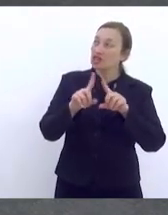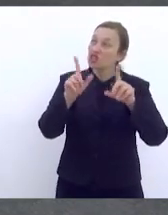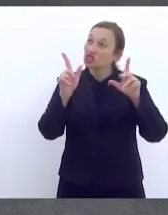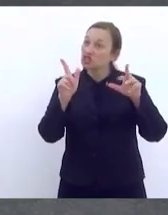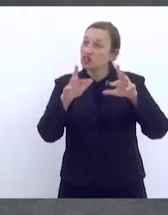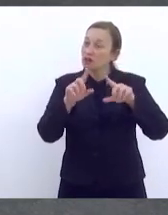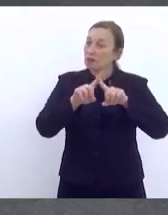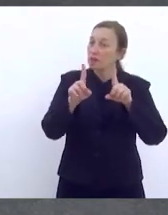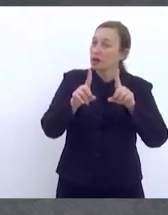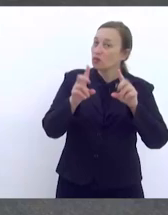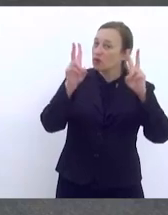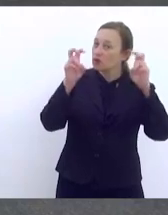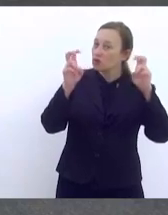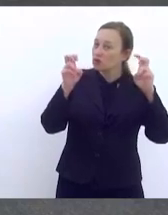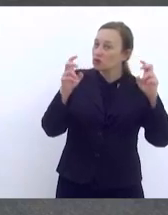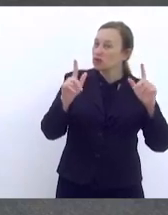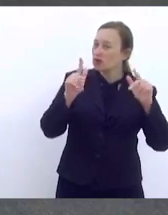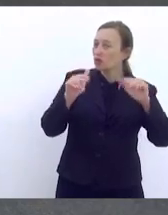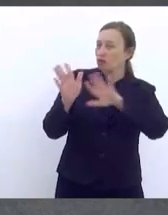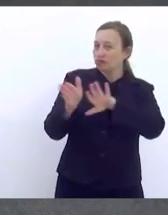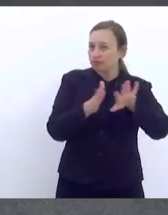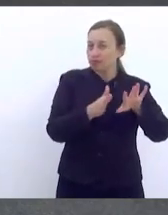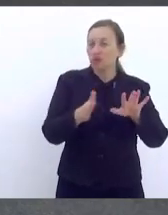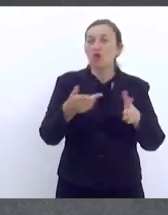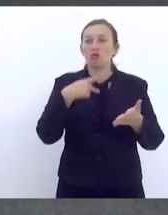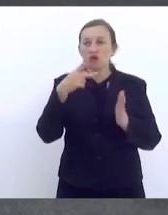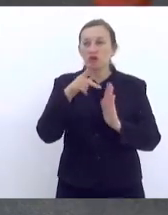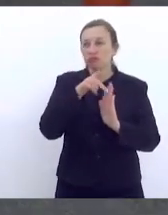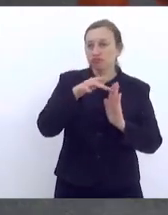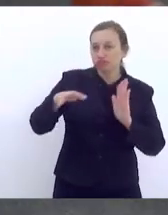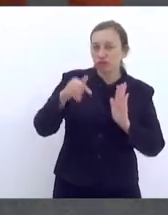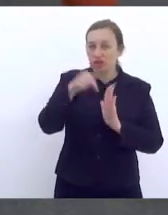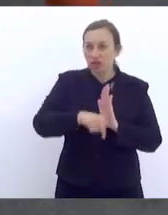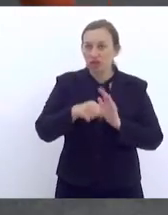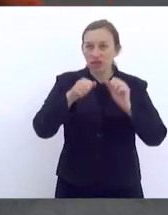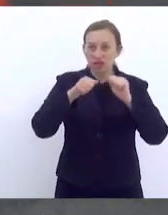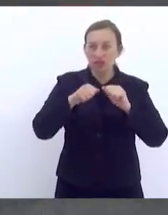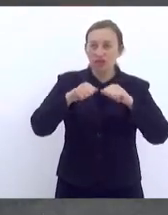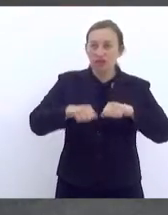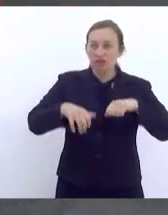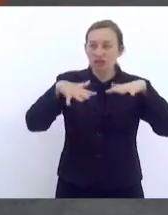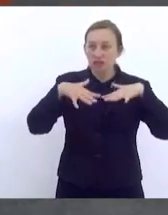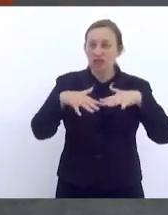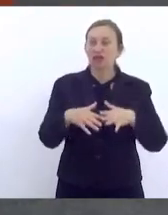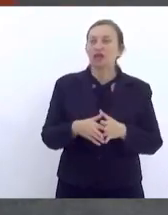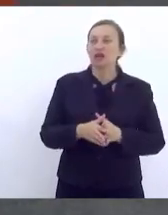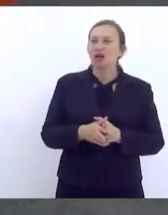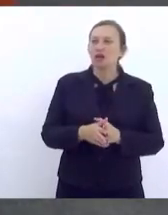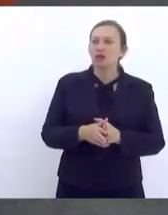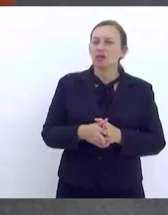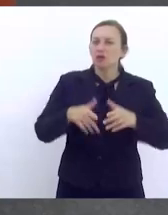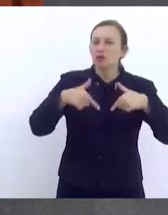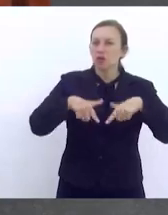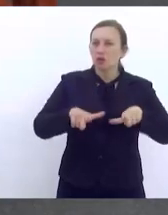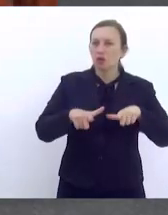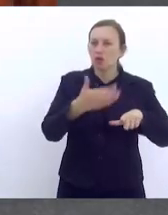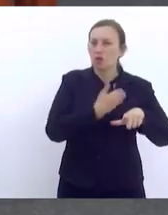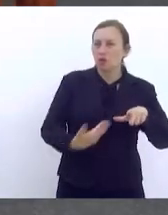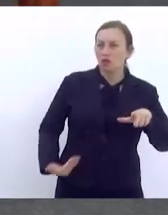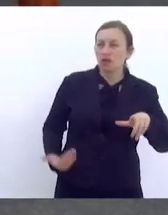a mesma do que eu vou falar agora eu vou protocolar aqui na Assembleia Legislativa uma Moção de refúgio ao governo